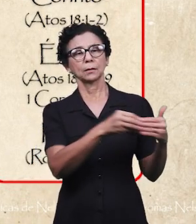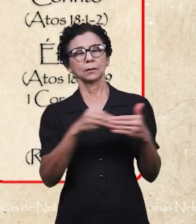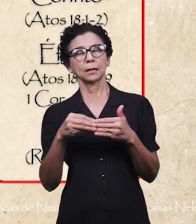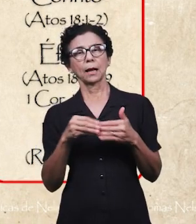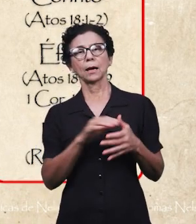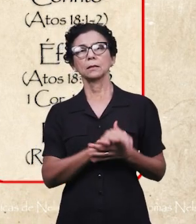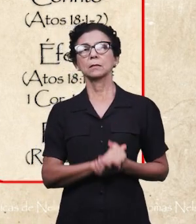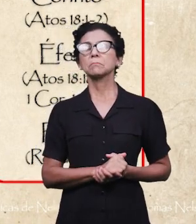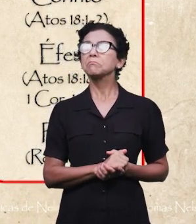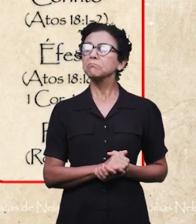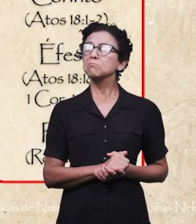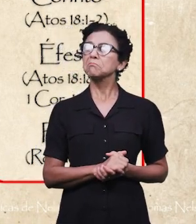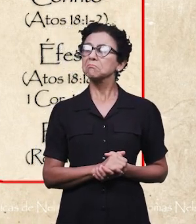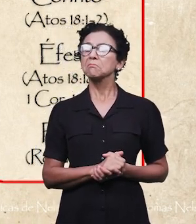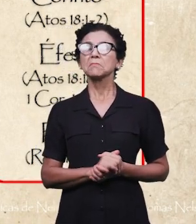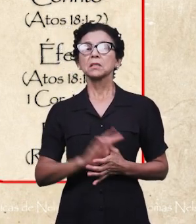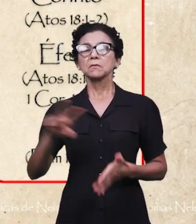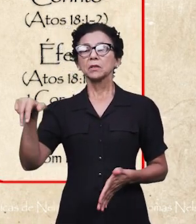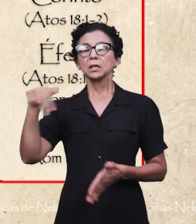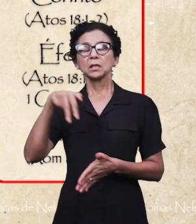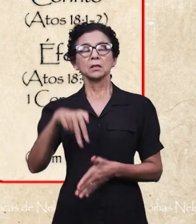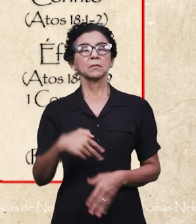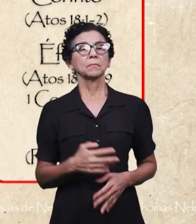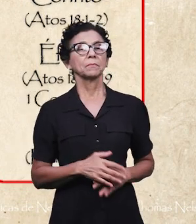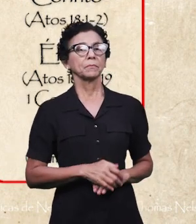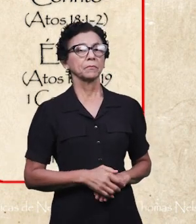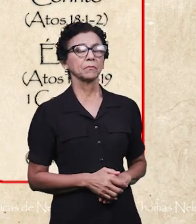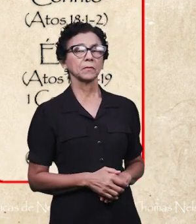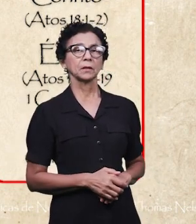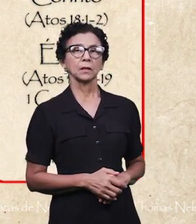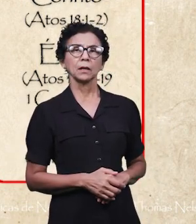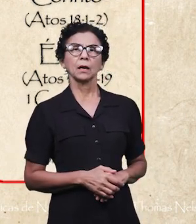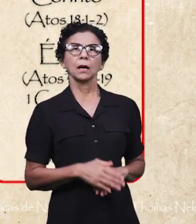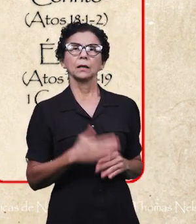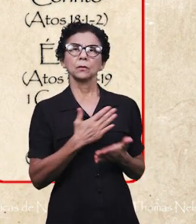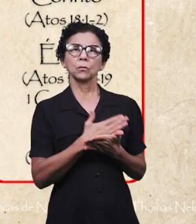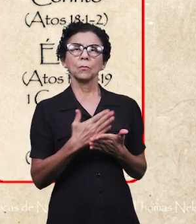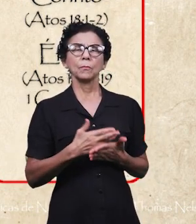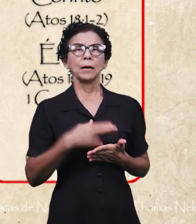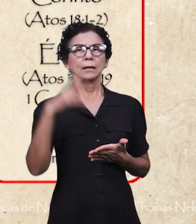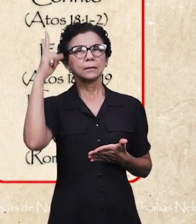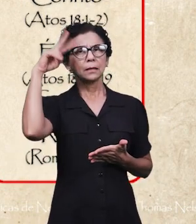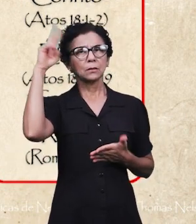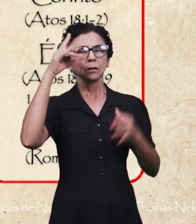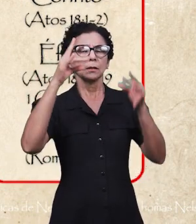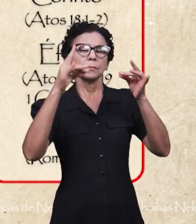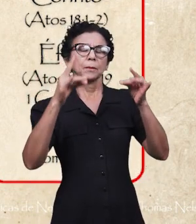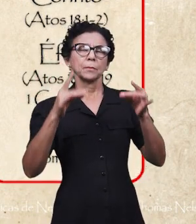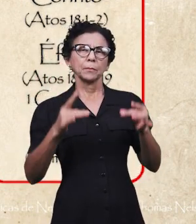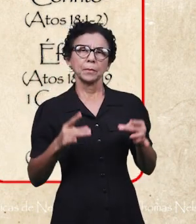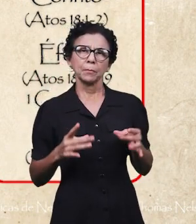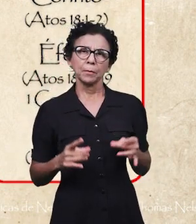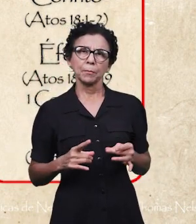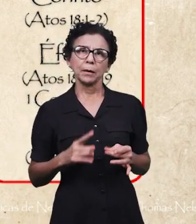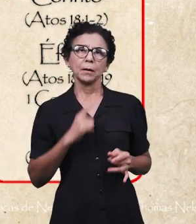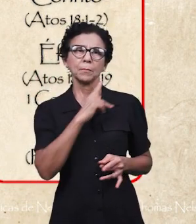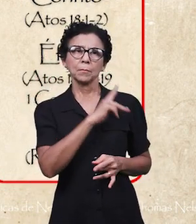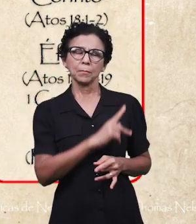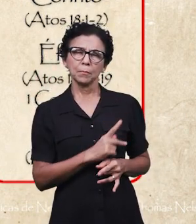conta a sua história, ele diz que também perseguia homens, servos de